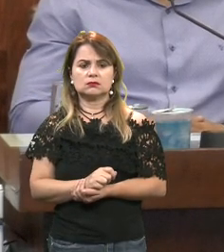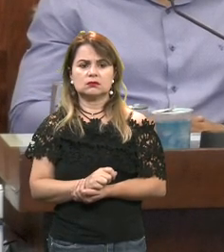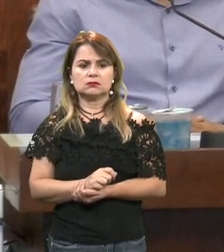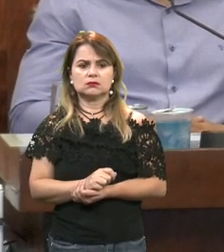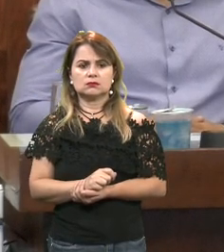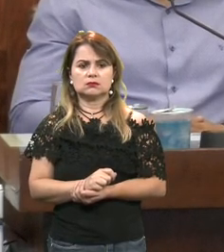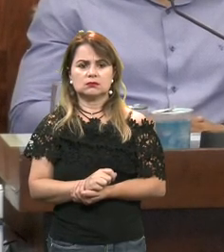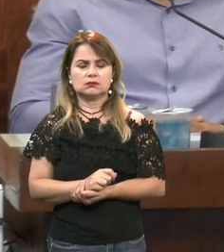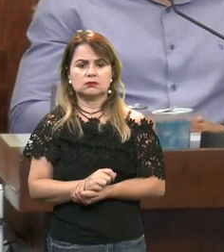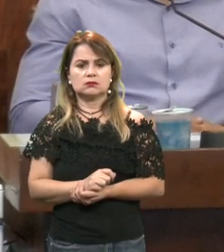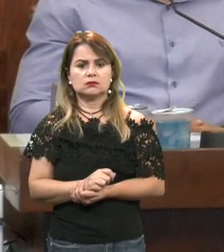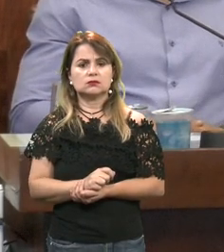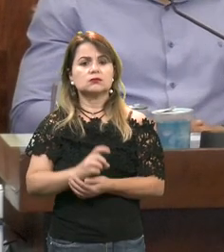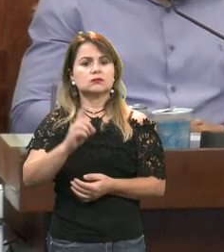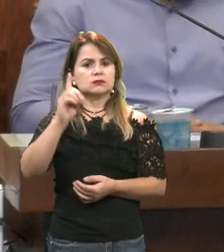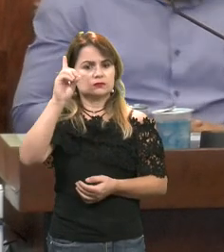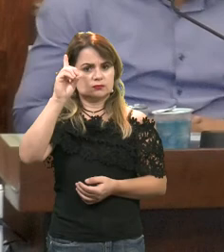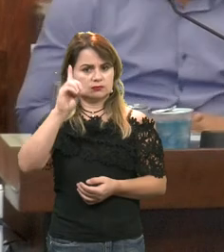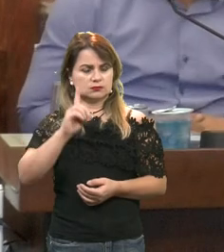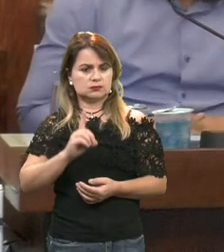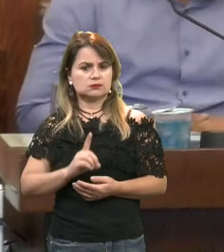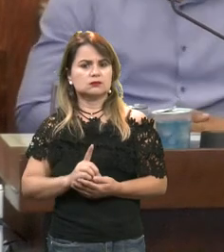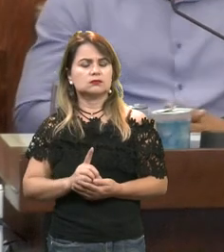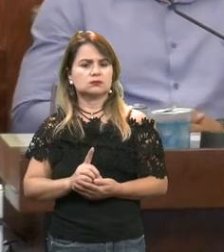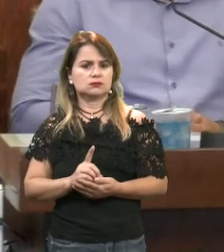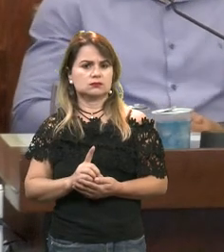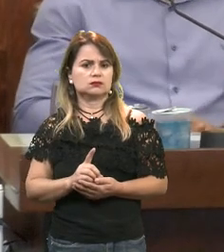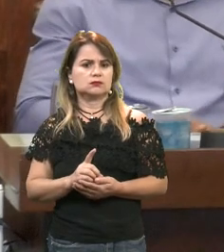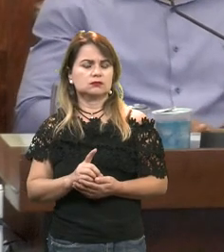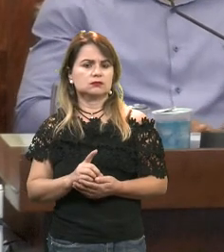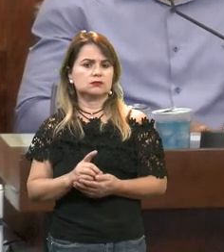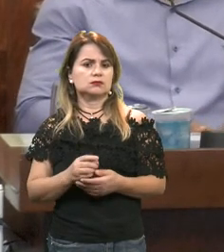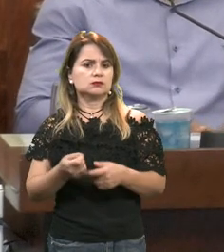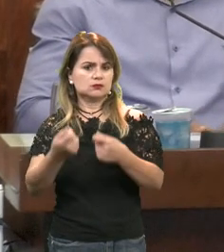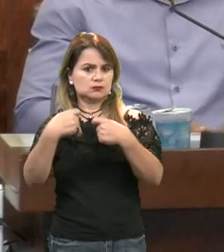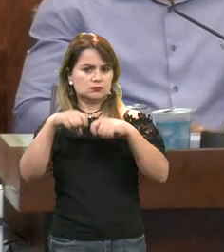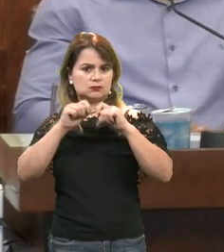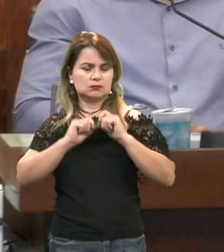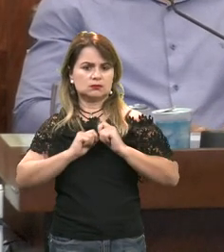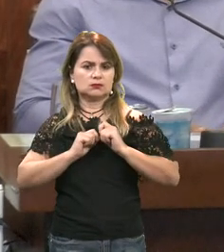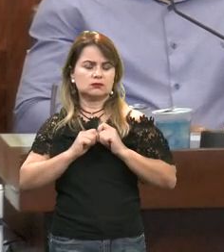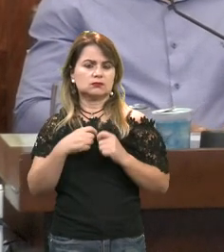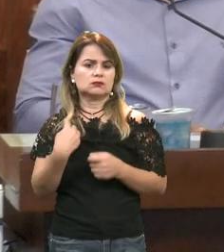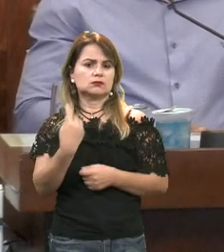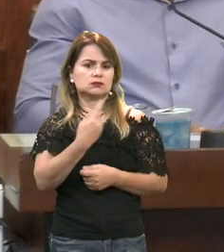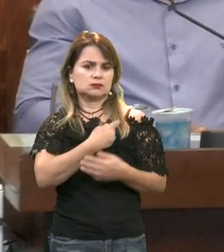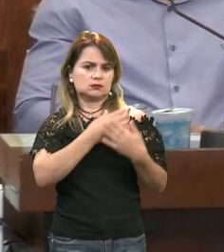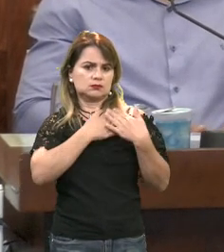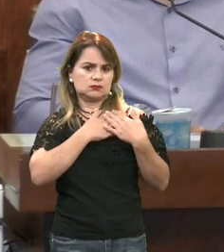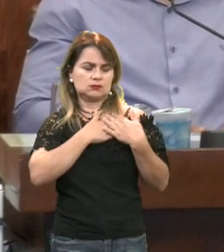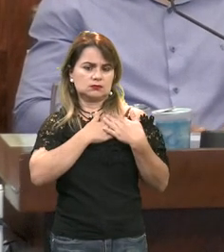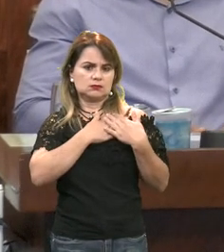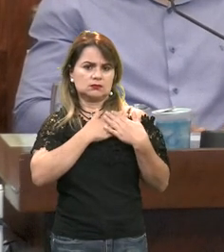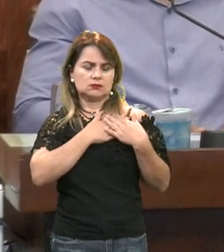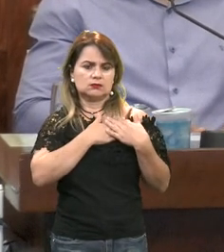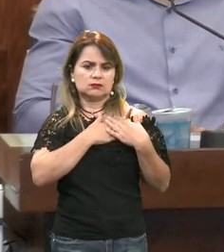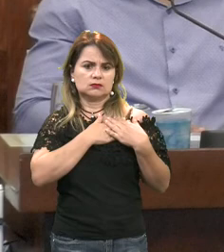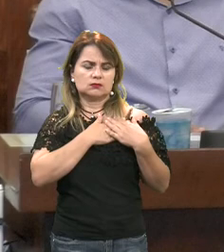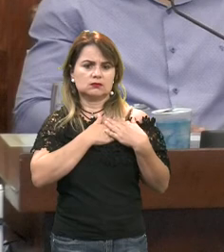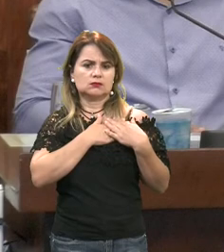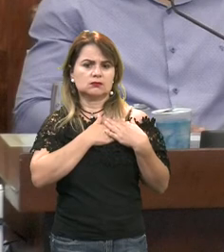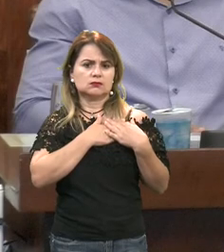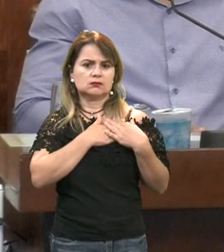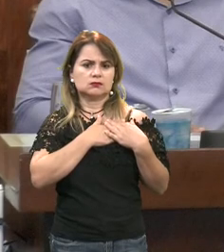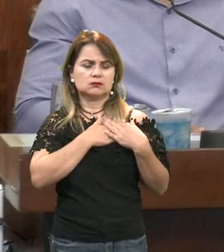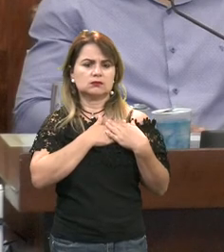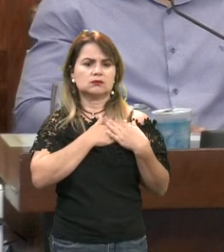esse dever de casa entregue a nós, vereadores, hoje aqui, vereador Danigo, vereador Cícero,